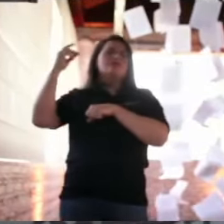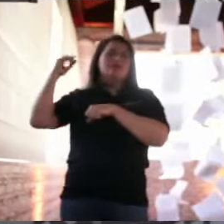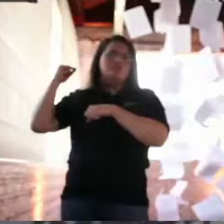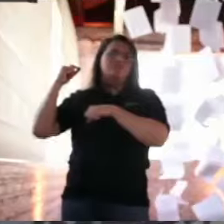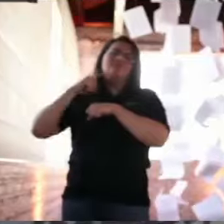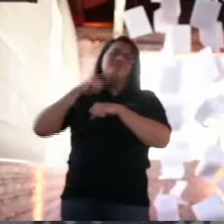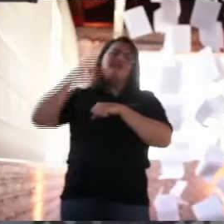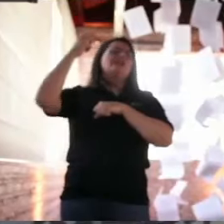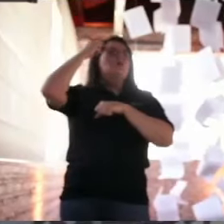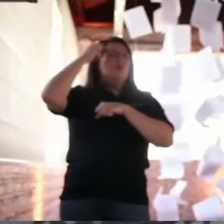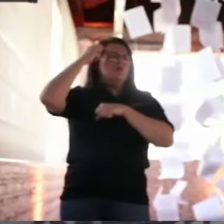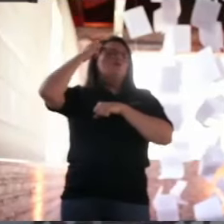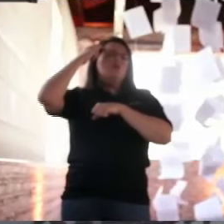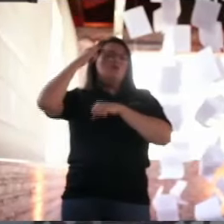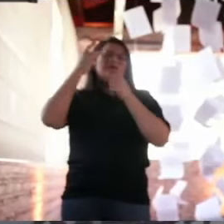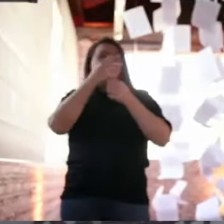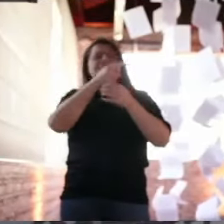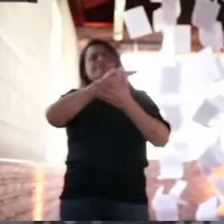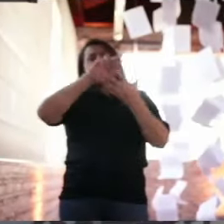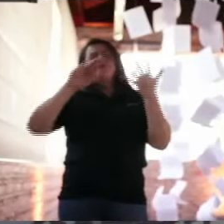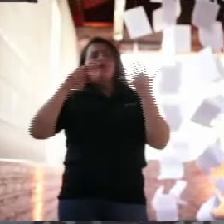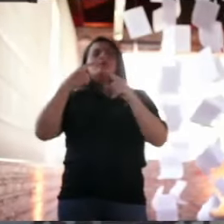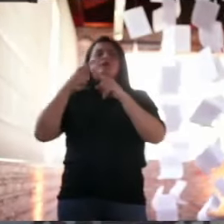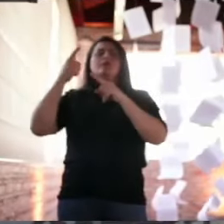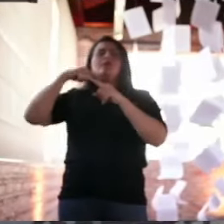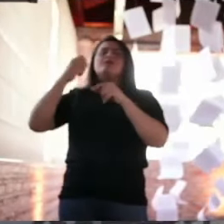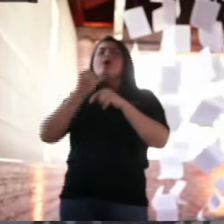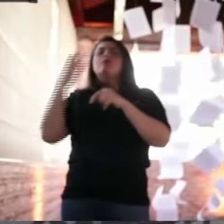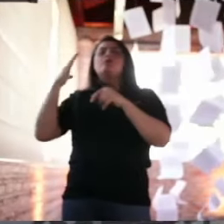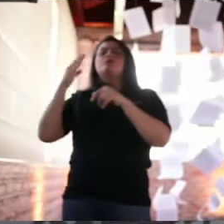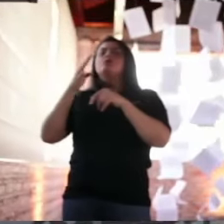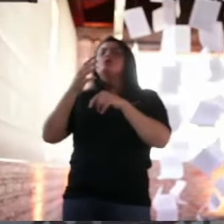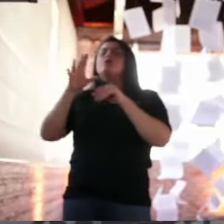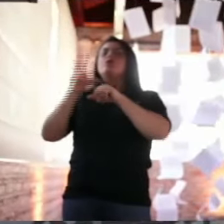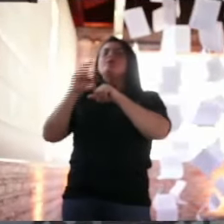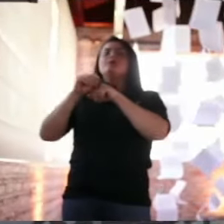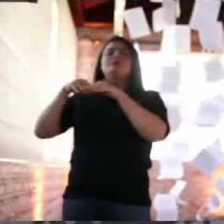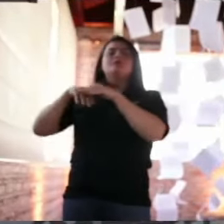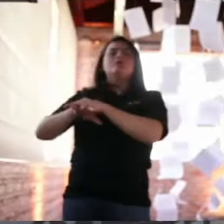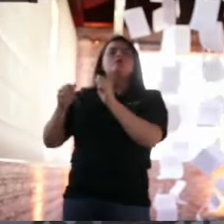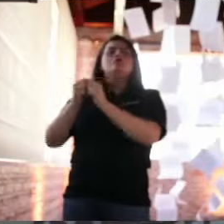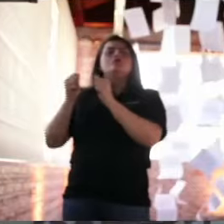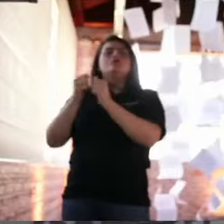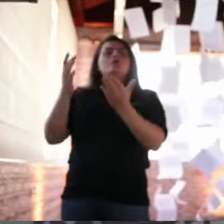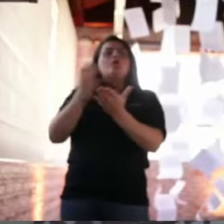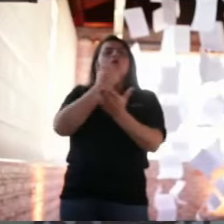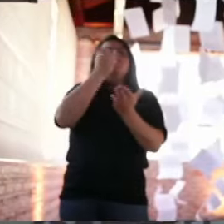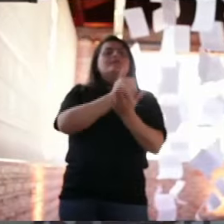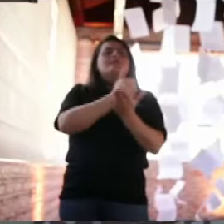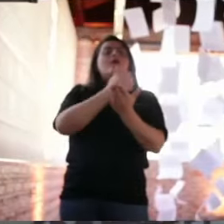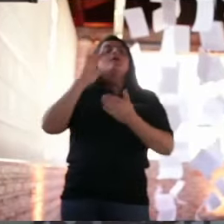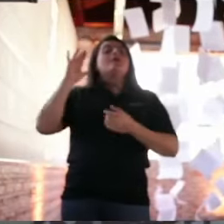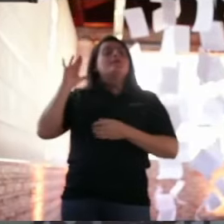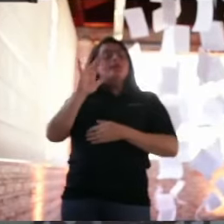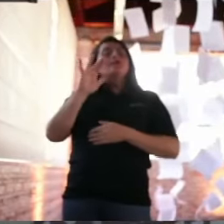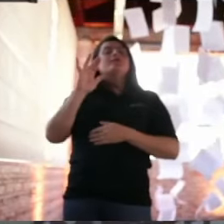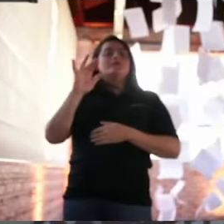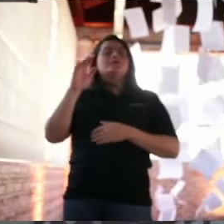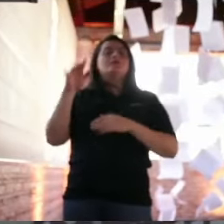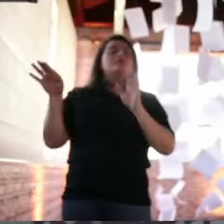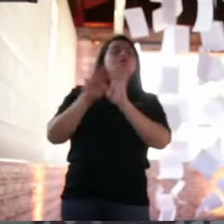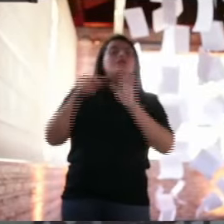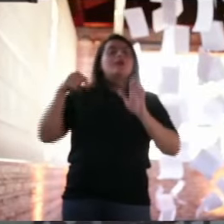de todas as culturas porque a gente simplesmente enterrou esses conhecimentos junto com a colonização mas que nos